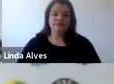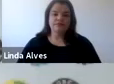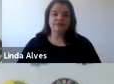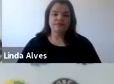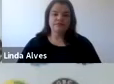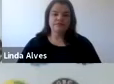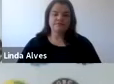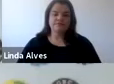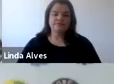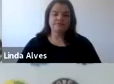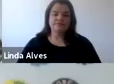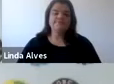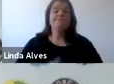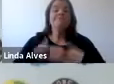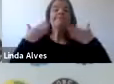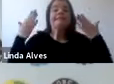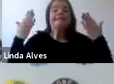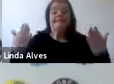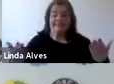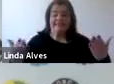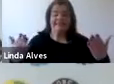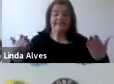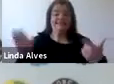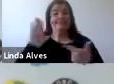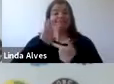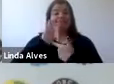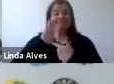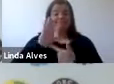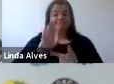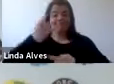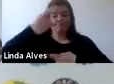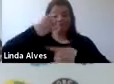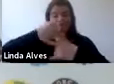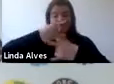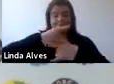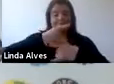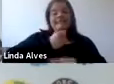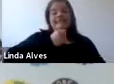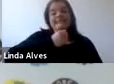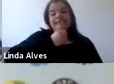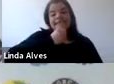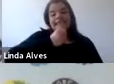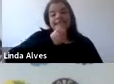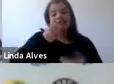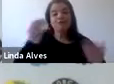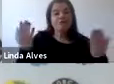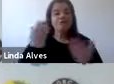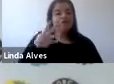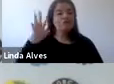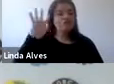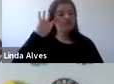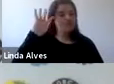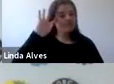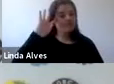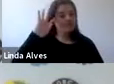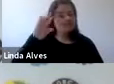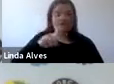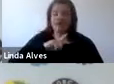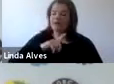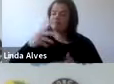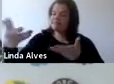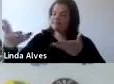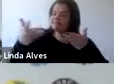Então, pessoal, vamos agora para a nossa especial de hoje, de quarta-feira. Nós estamos aqui com um convidado que a gente sabe